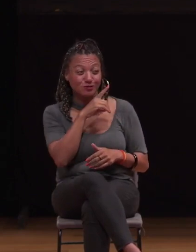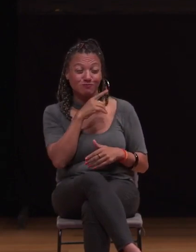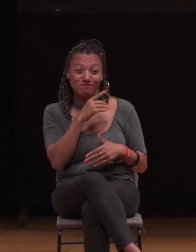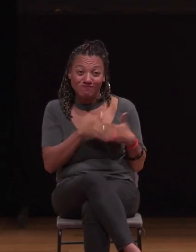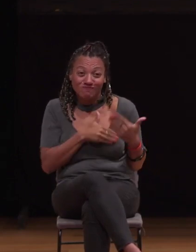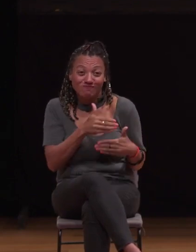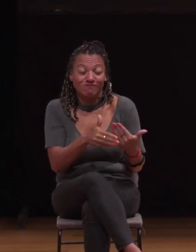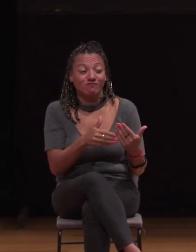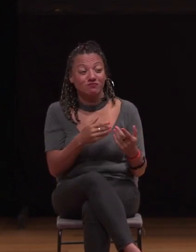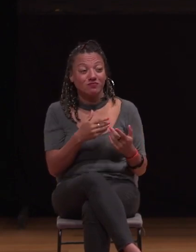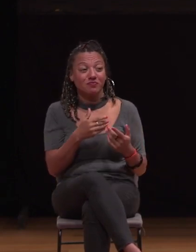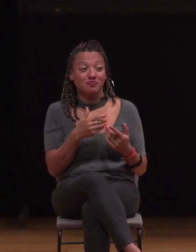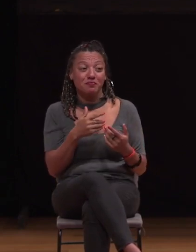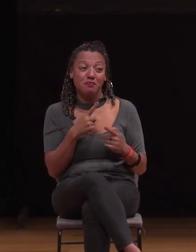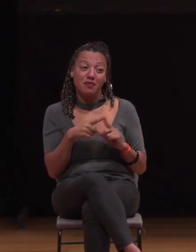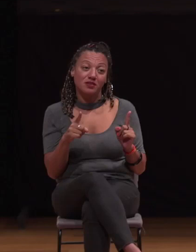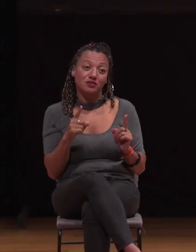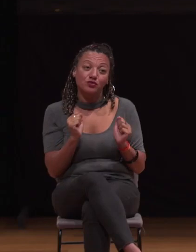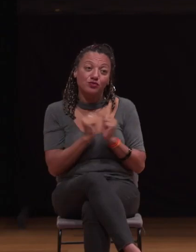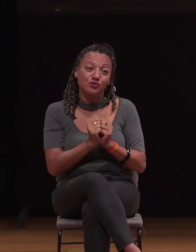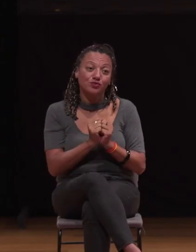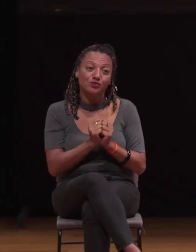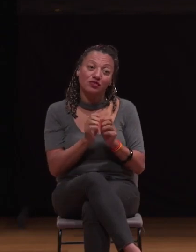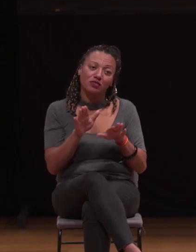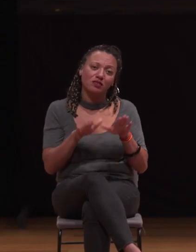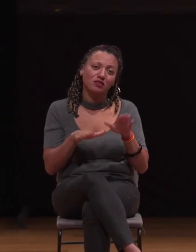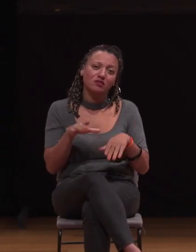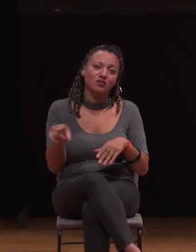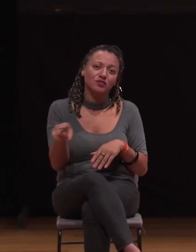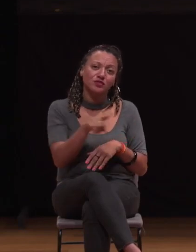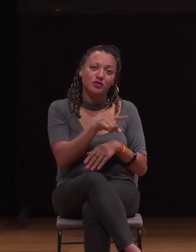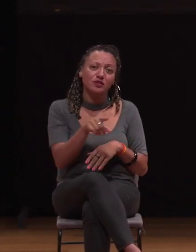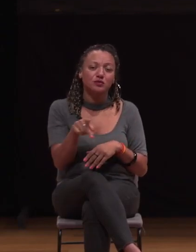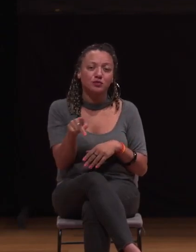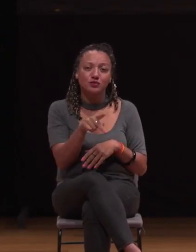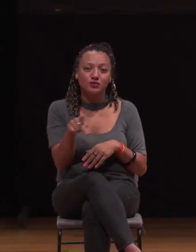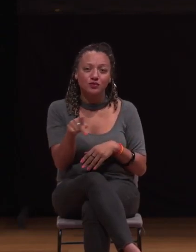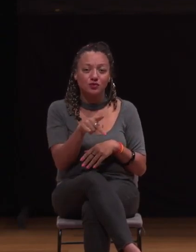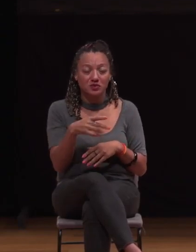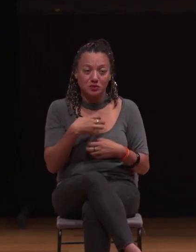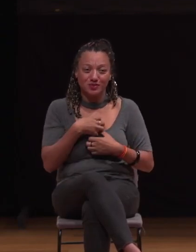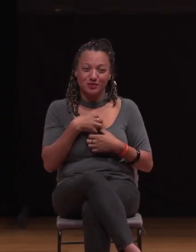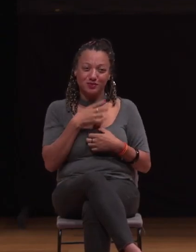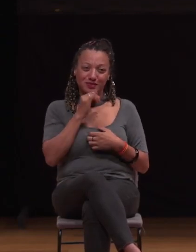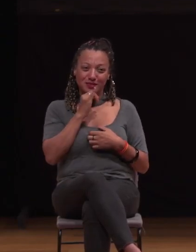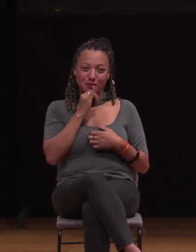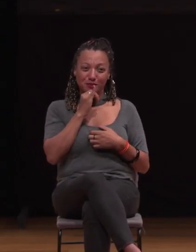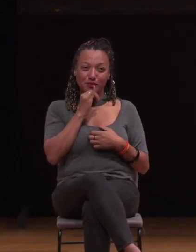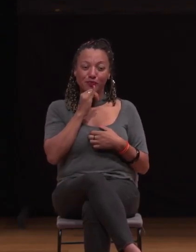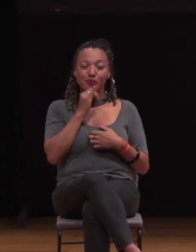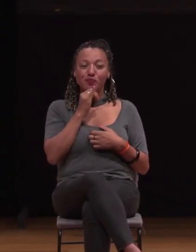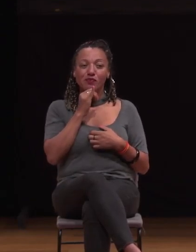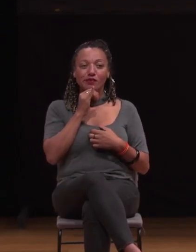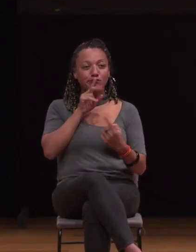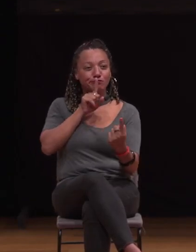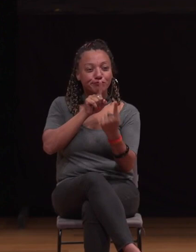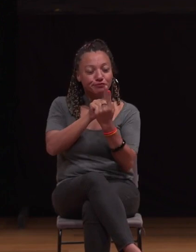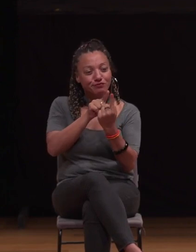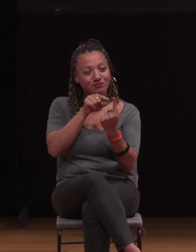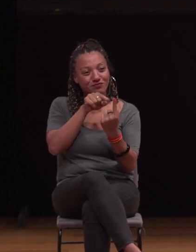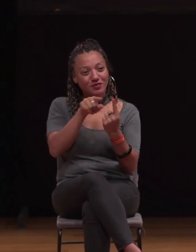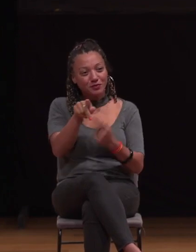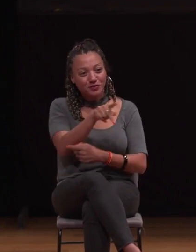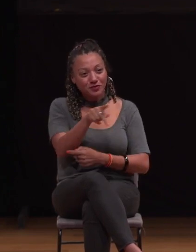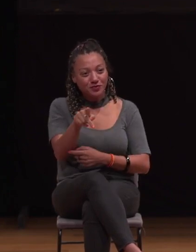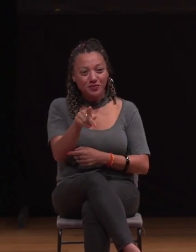vocês, outros professores, têm isso, eu sinto muito assim, quando eu estou conversando com educadores, a coisa do